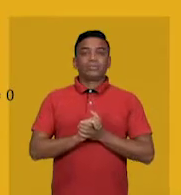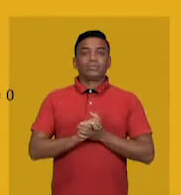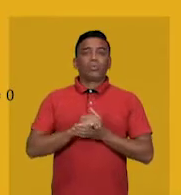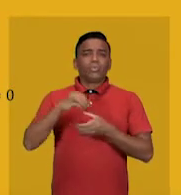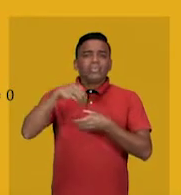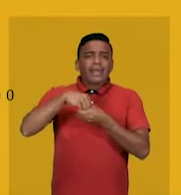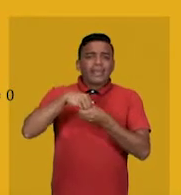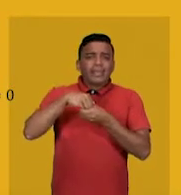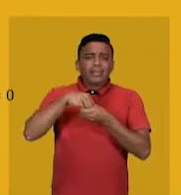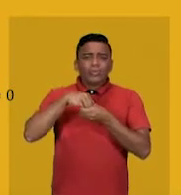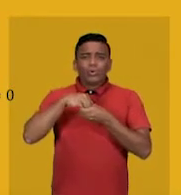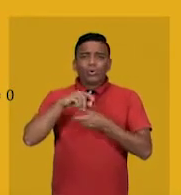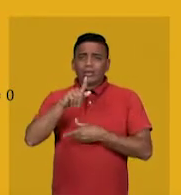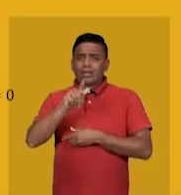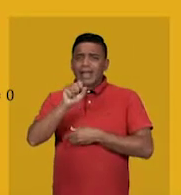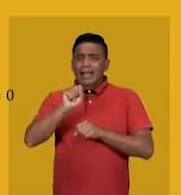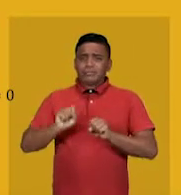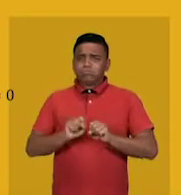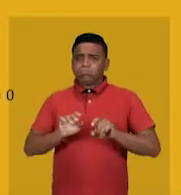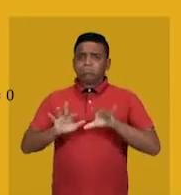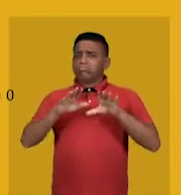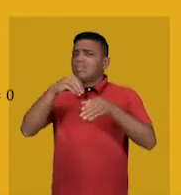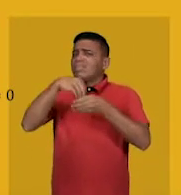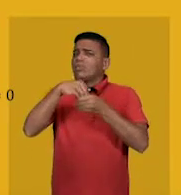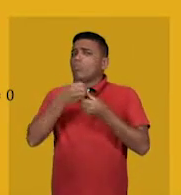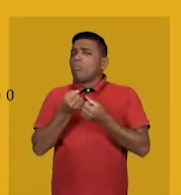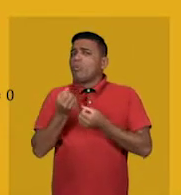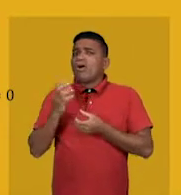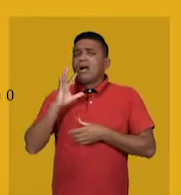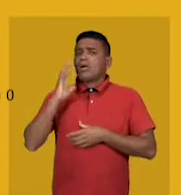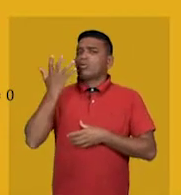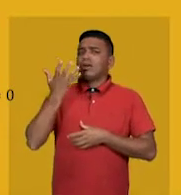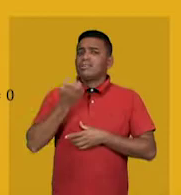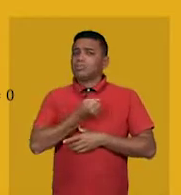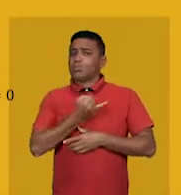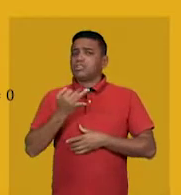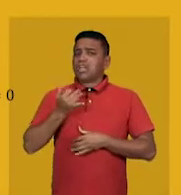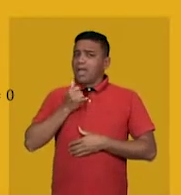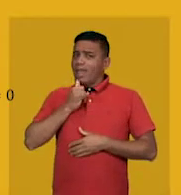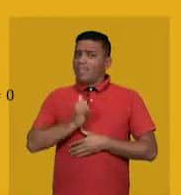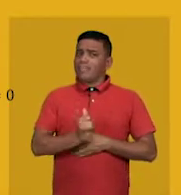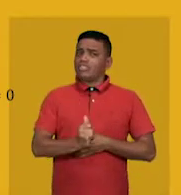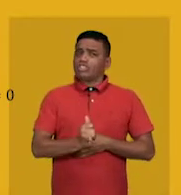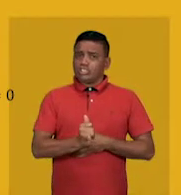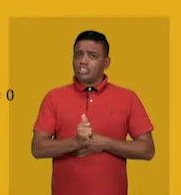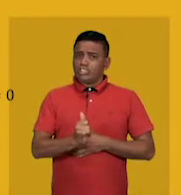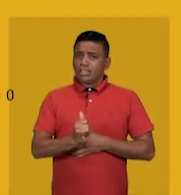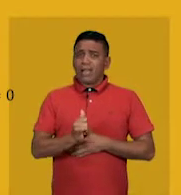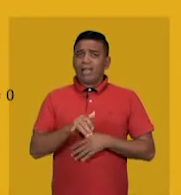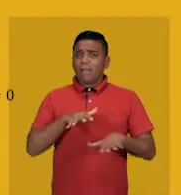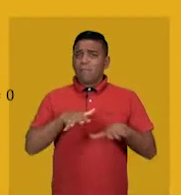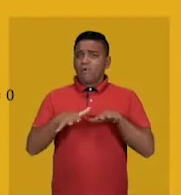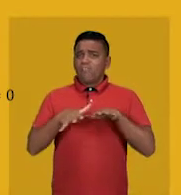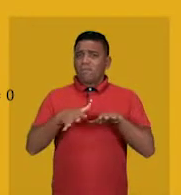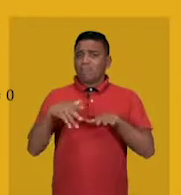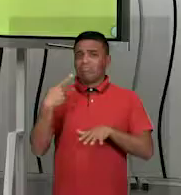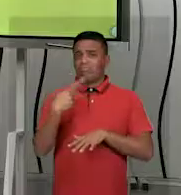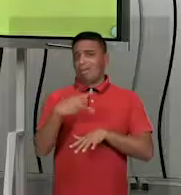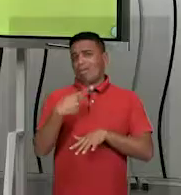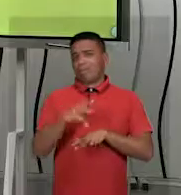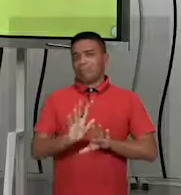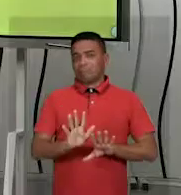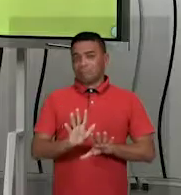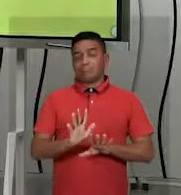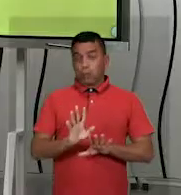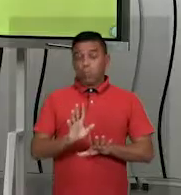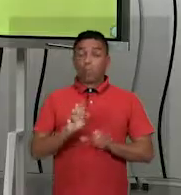gás. A energia interna de um gás é a quantidade de energia que aquele gás possui durante seu movimento. Então, a gente pode garantir que